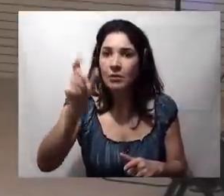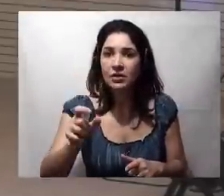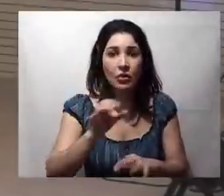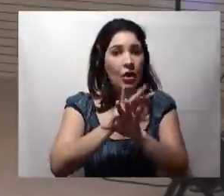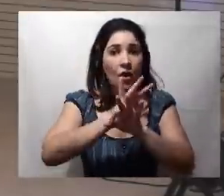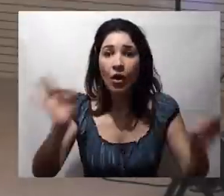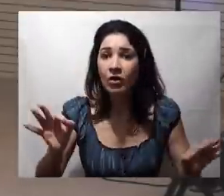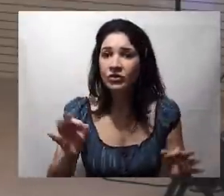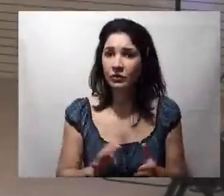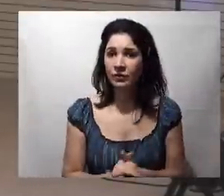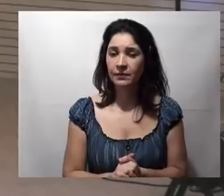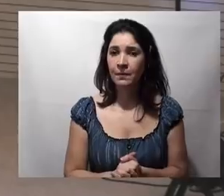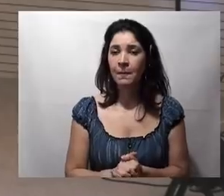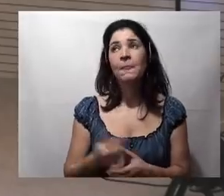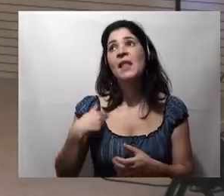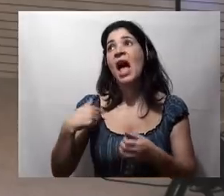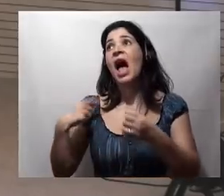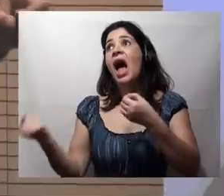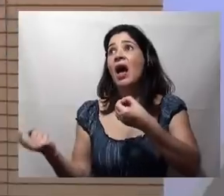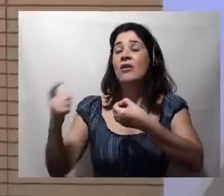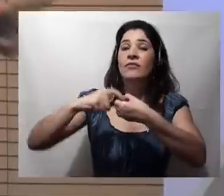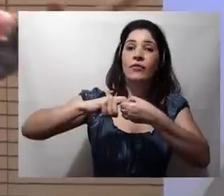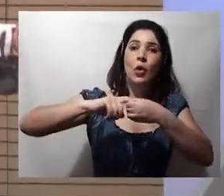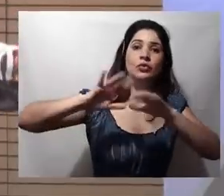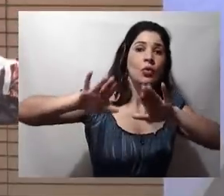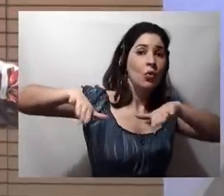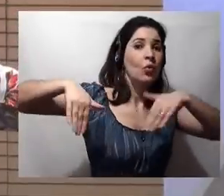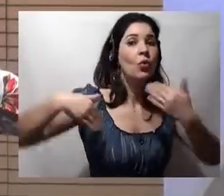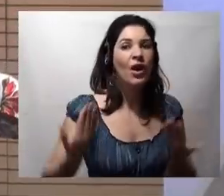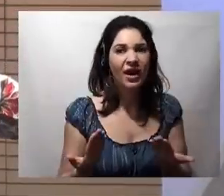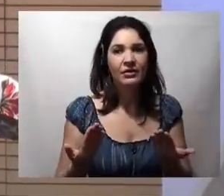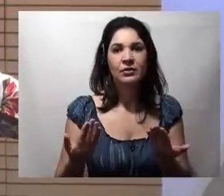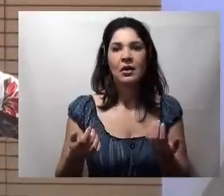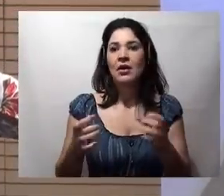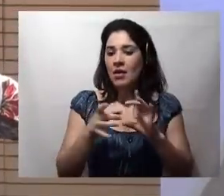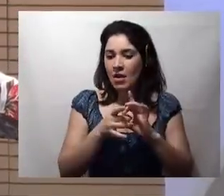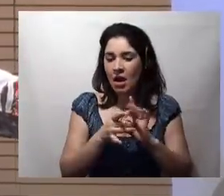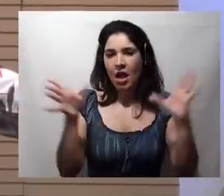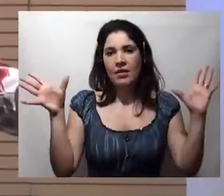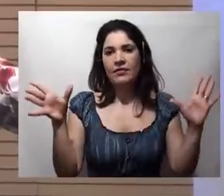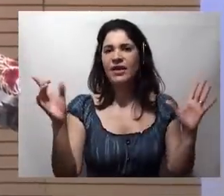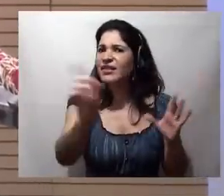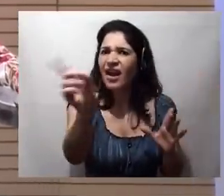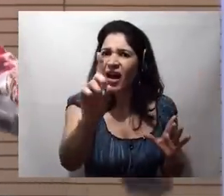antes assim eu só volto quando puder voltar todo mundo não se volta agora